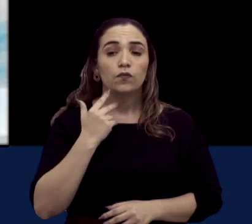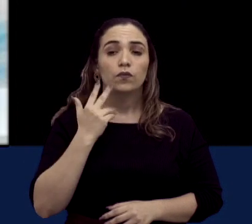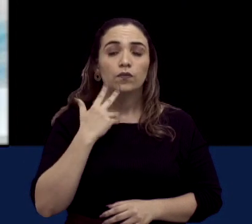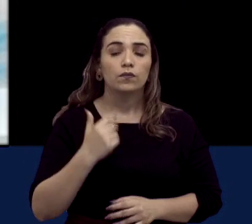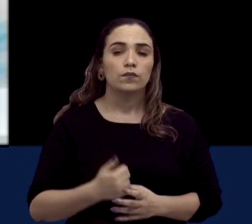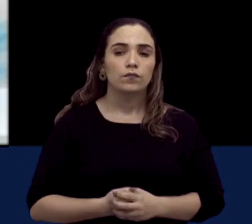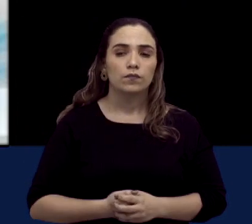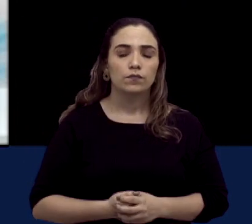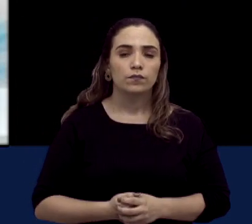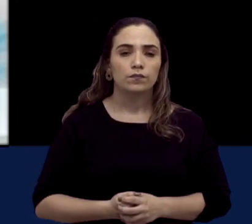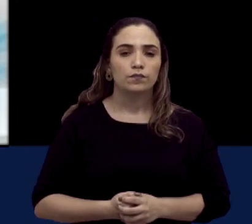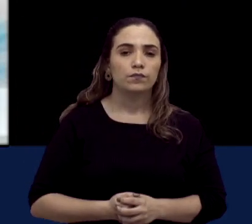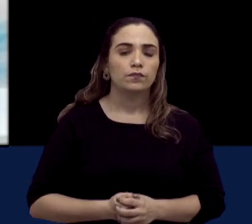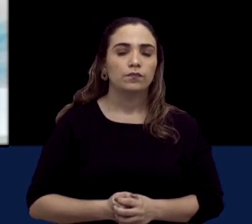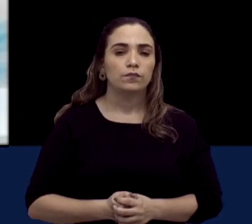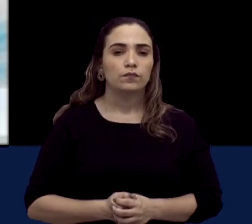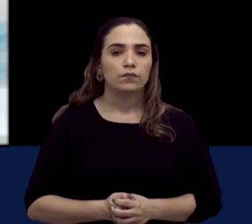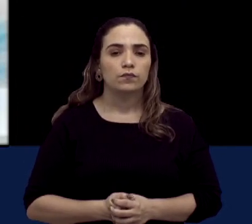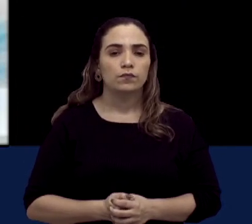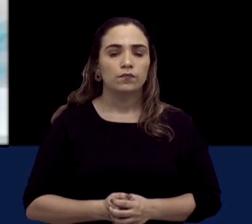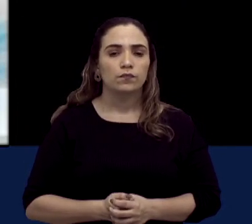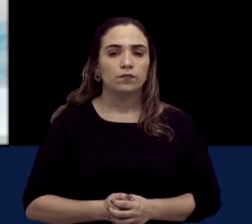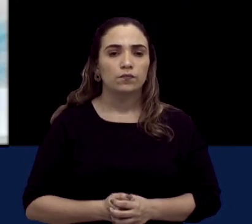ela nos apresentou